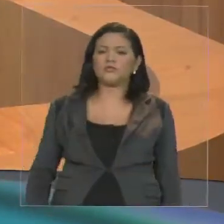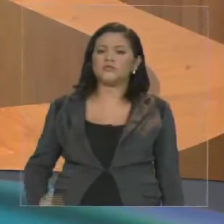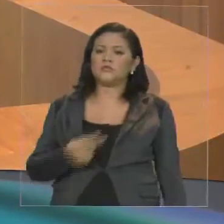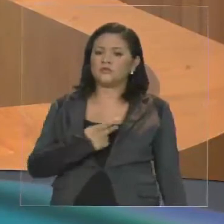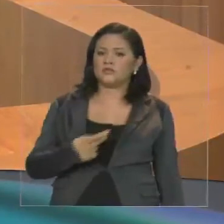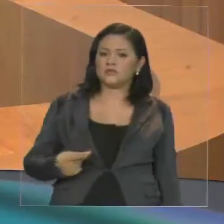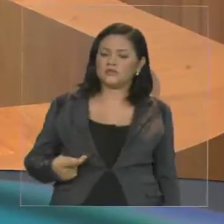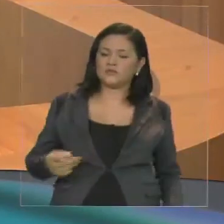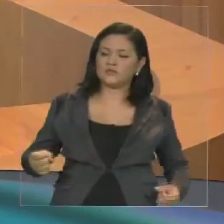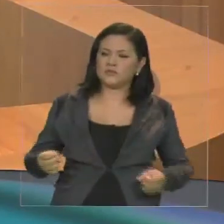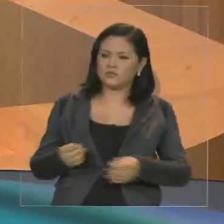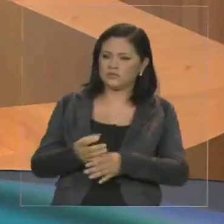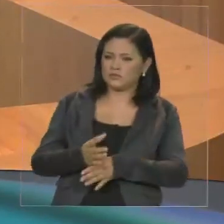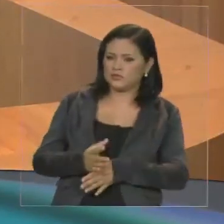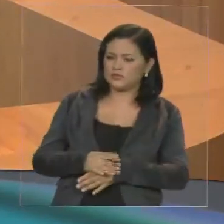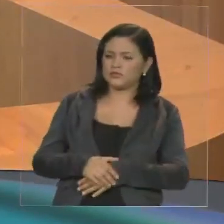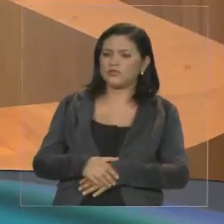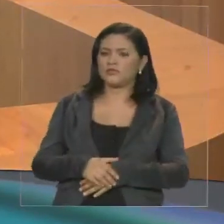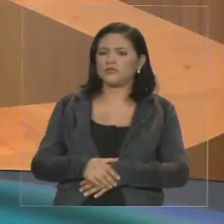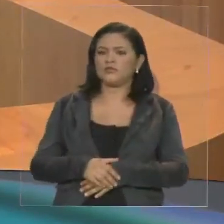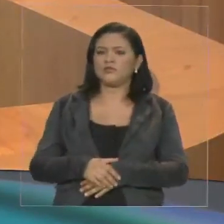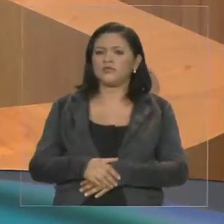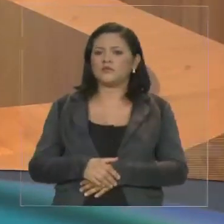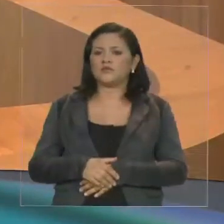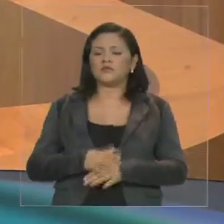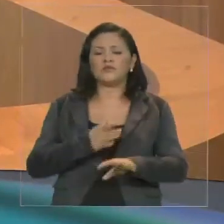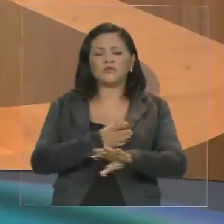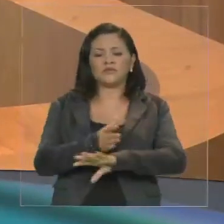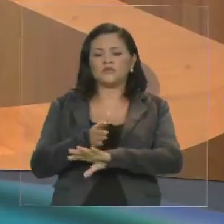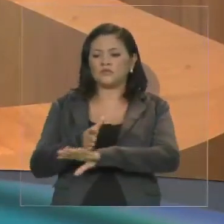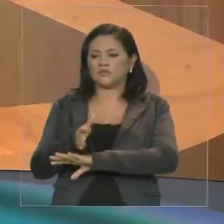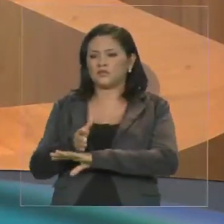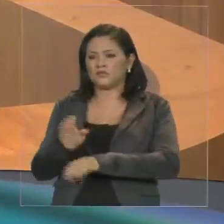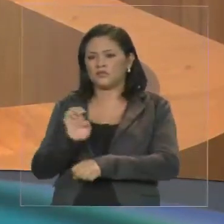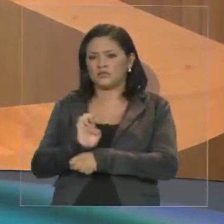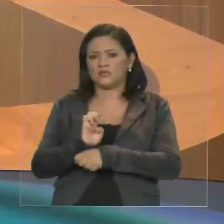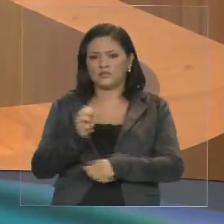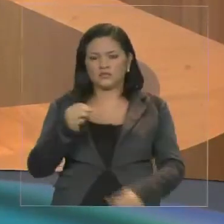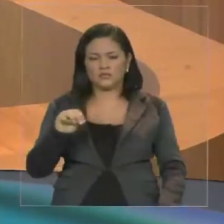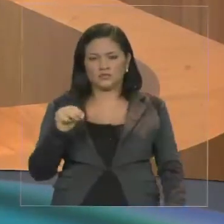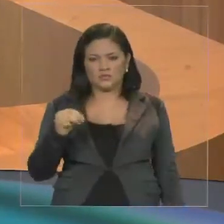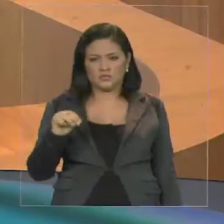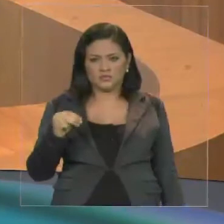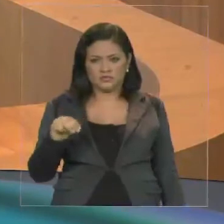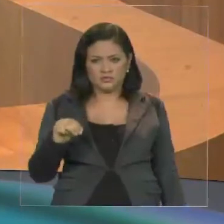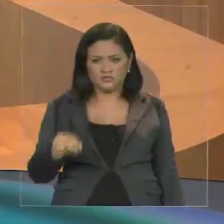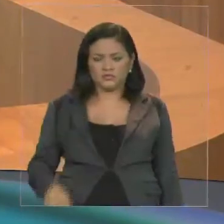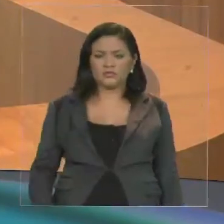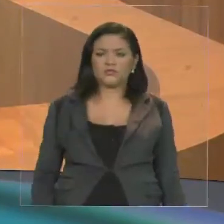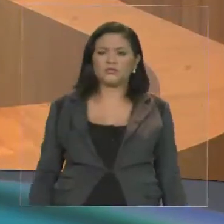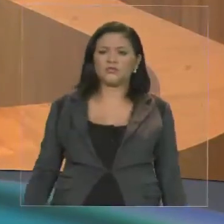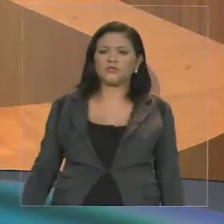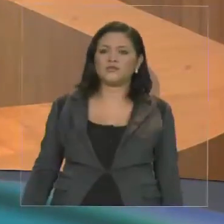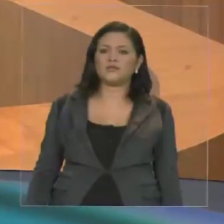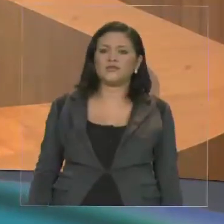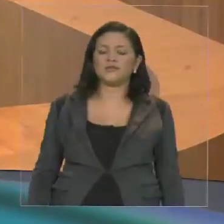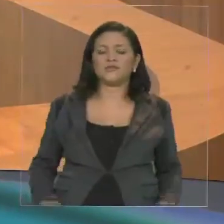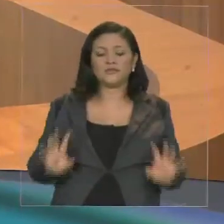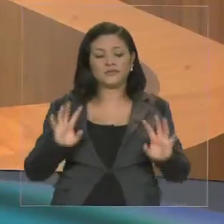para concluir, nós temos percorrido o estado do Maranhão e com um olhar também